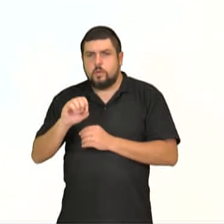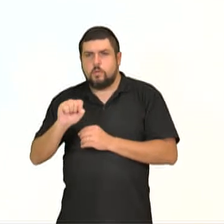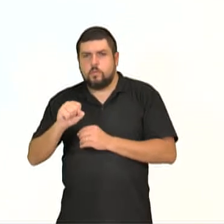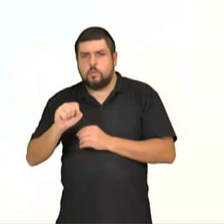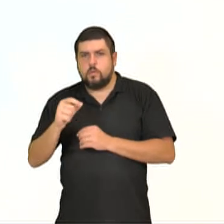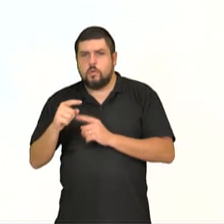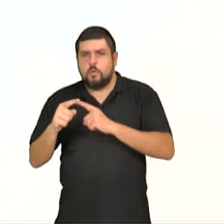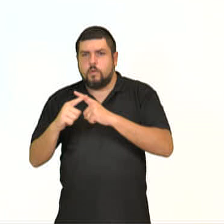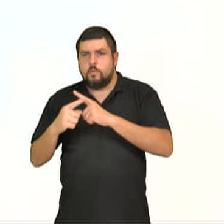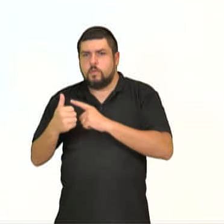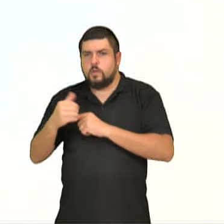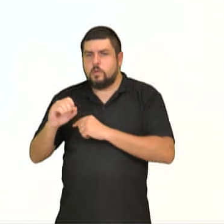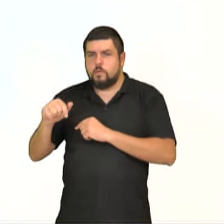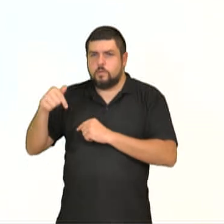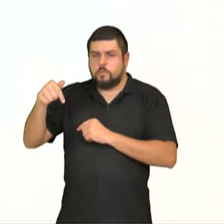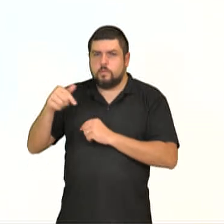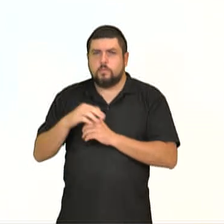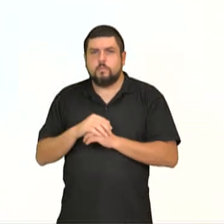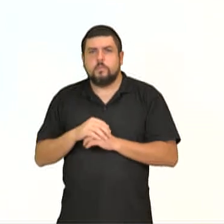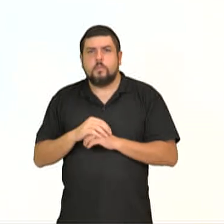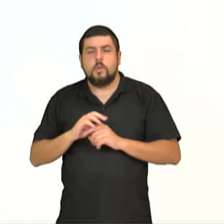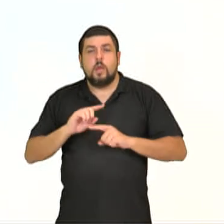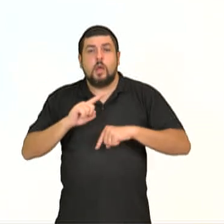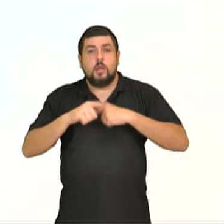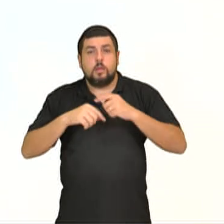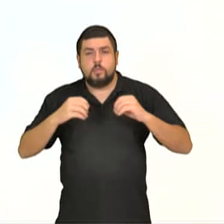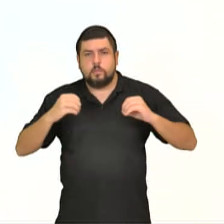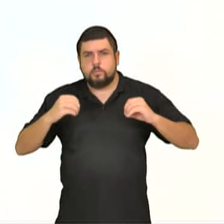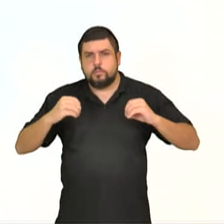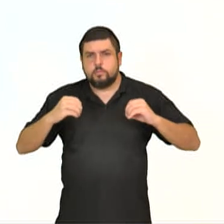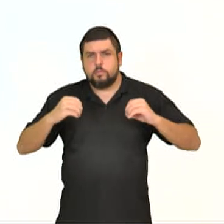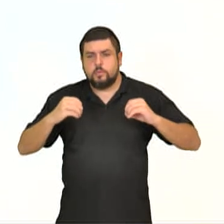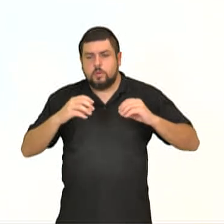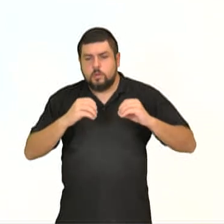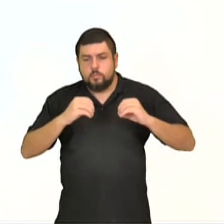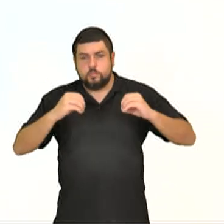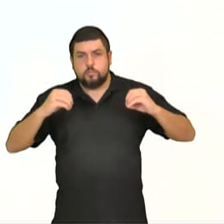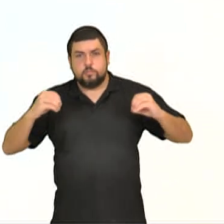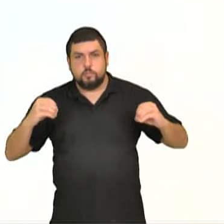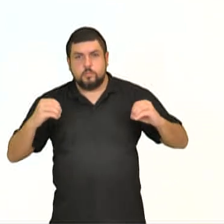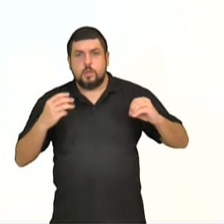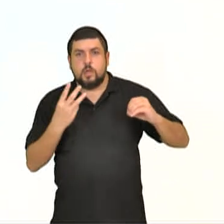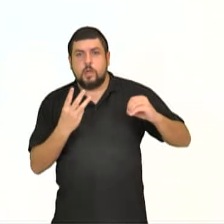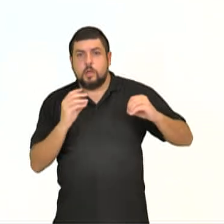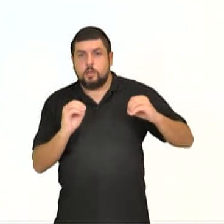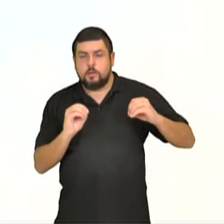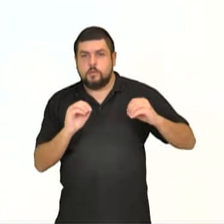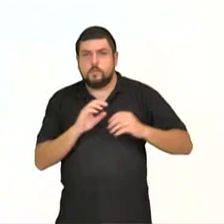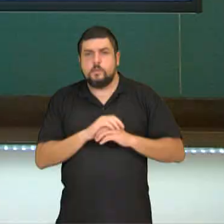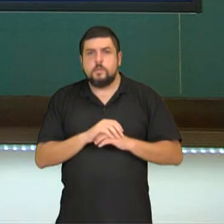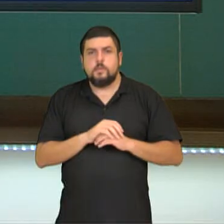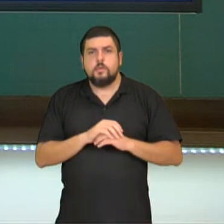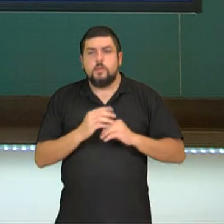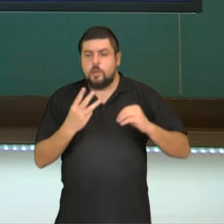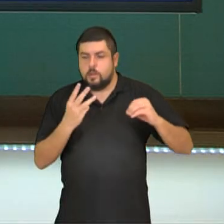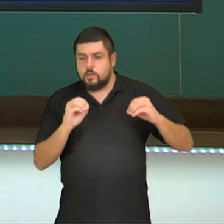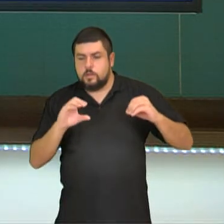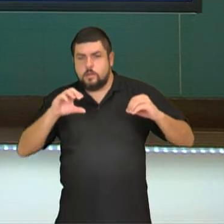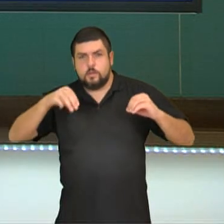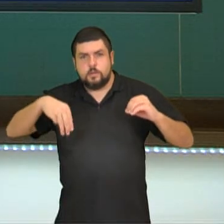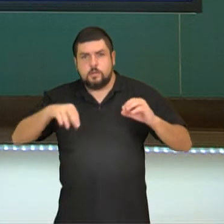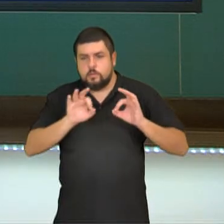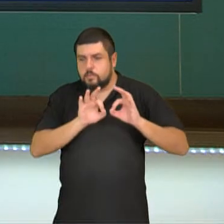sétima. Aí o que fizeram? Aumentaram a distância para 30 centímetros da carga de sensor, da carga de prova, para